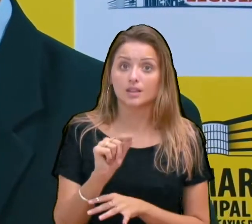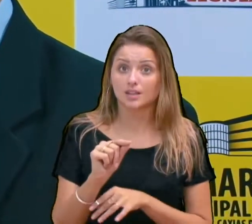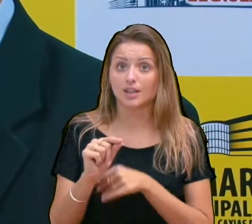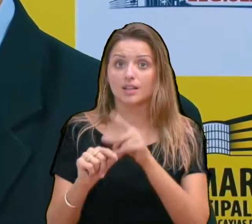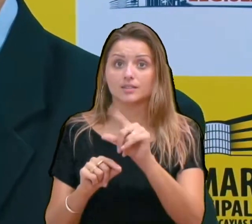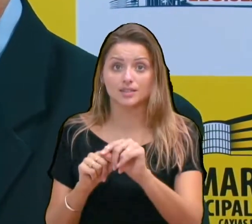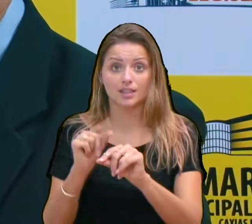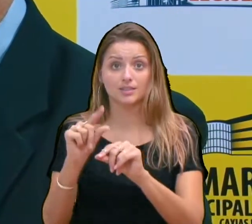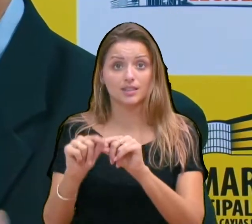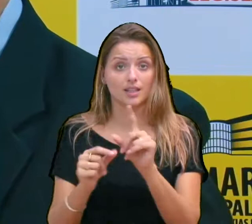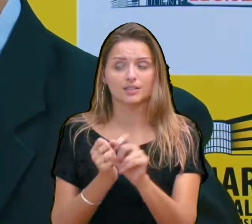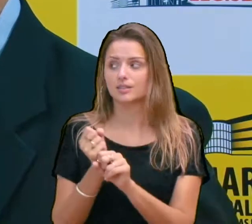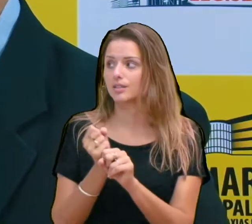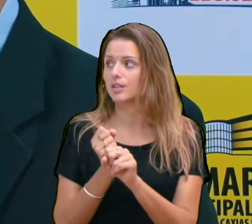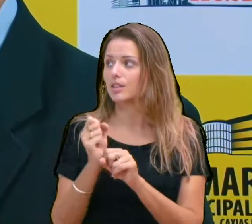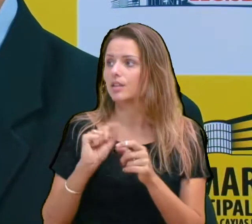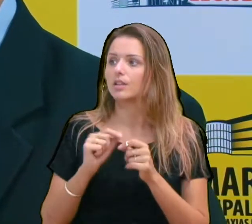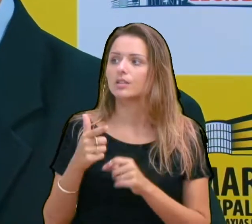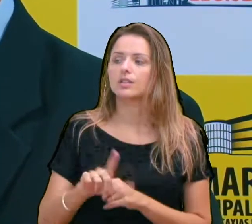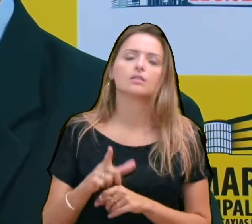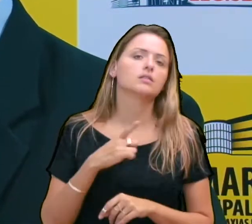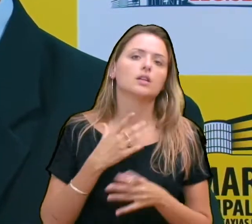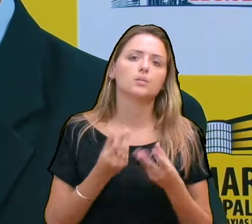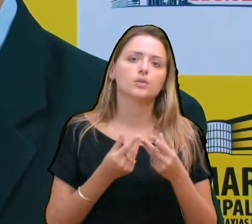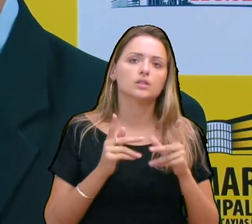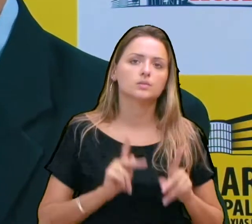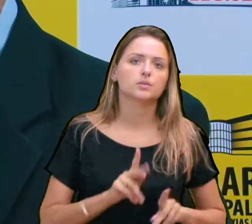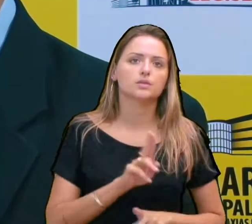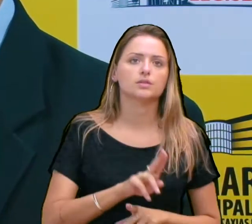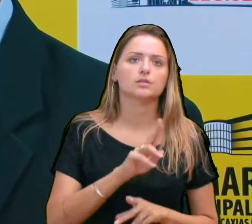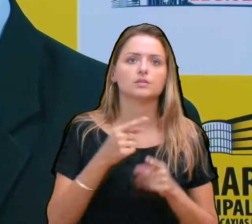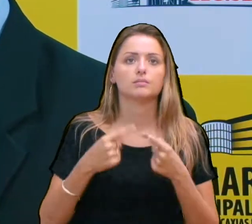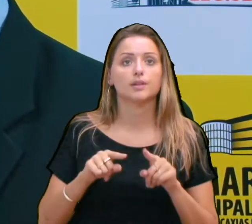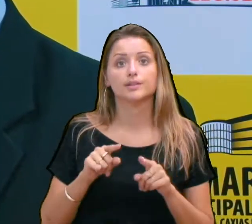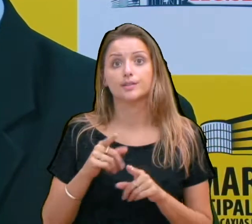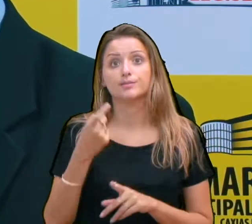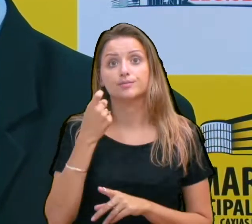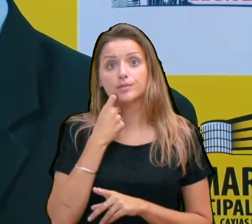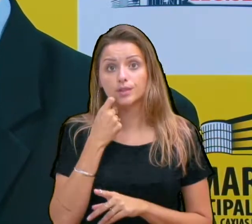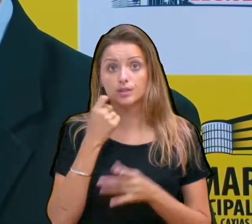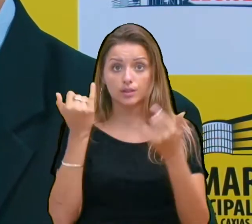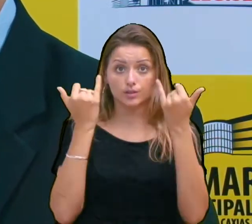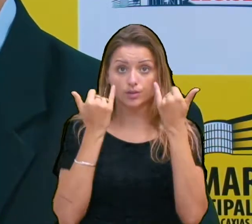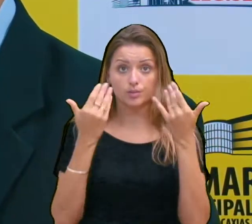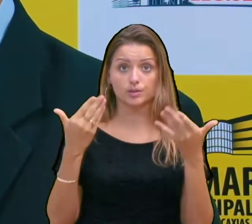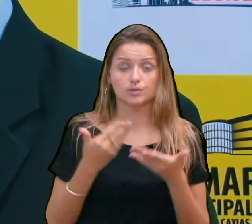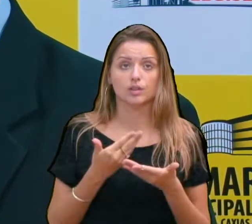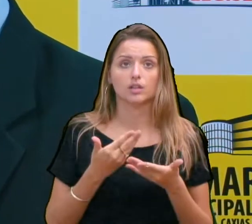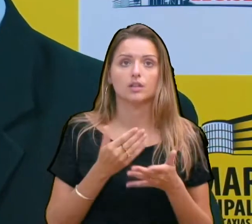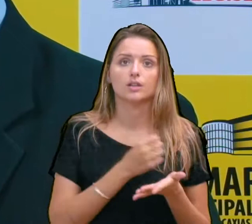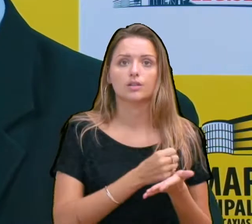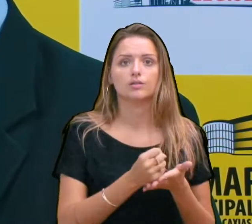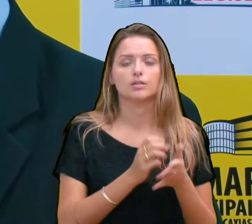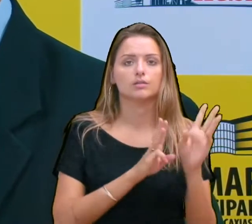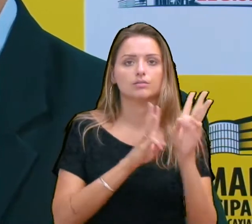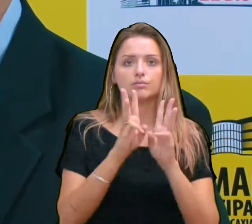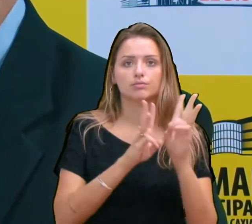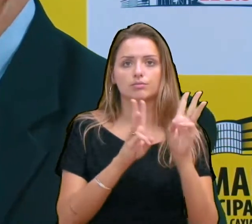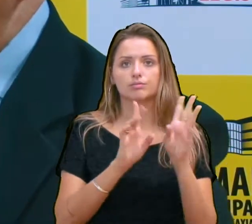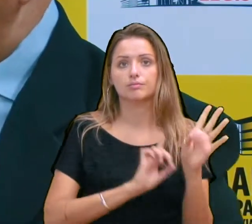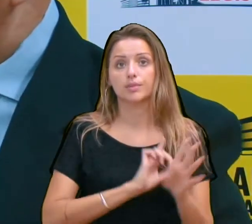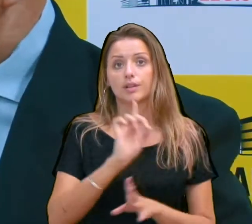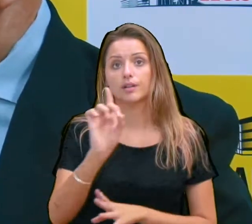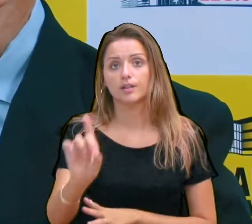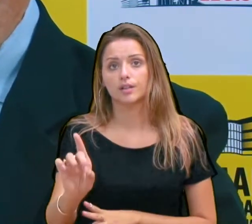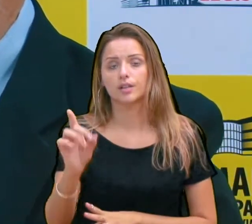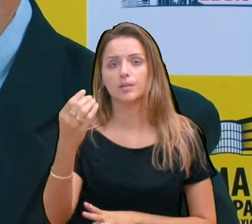10 anos, então não tem muitas pessoas que usam. Mas assim, nessa sexta-feira, a informação que eu já tenho que são... no mínimo, uma van sair de Caxias,